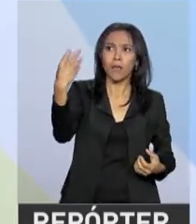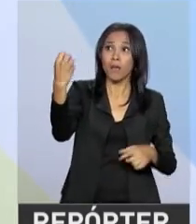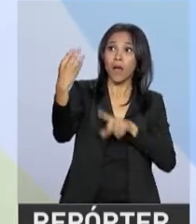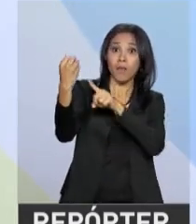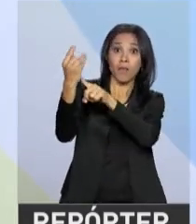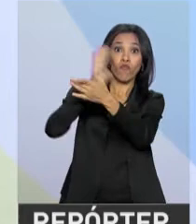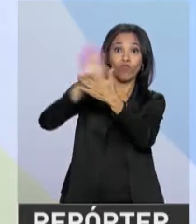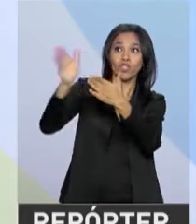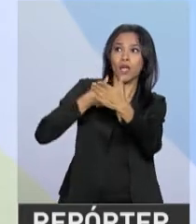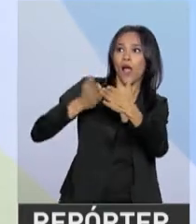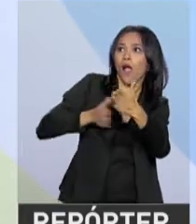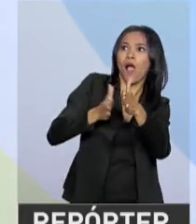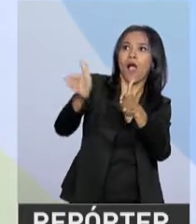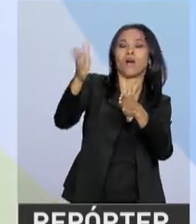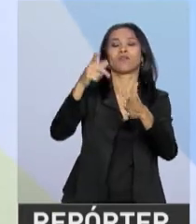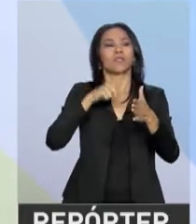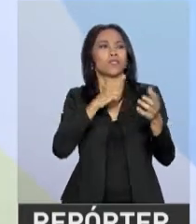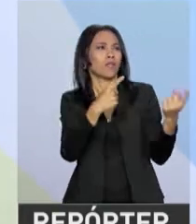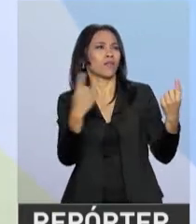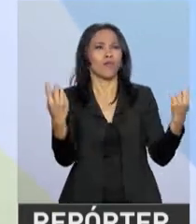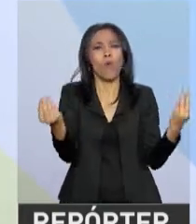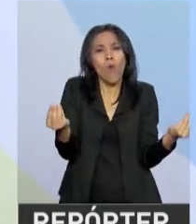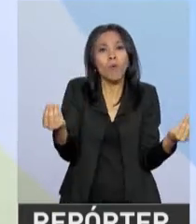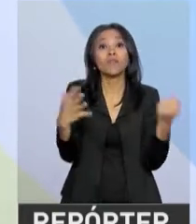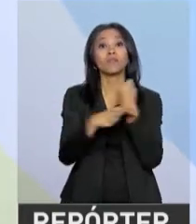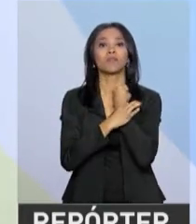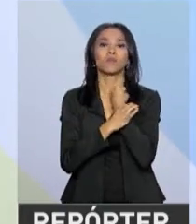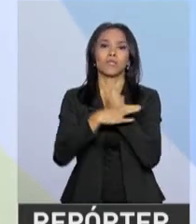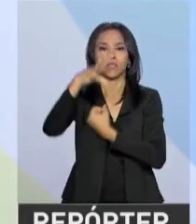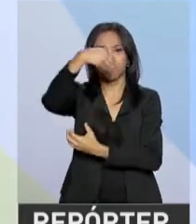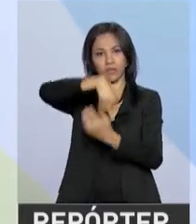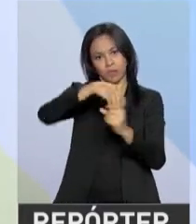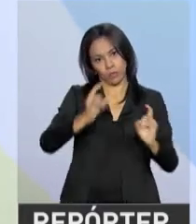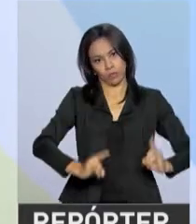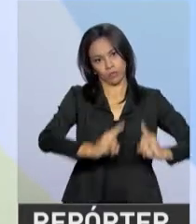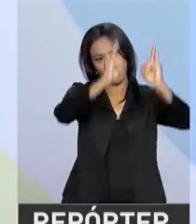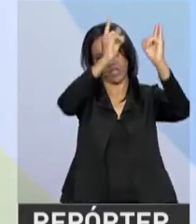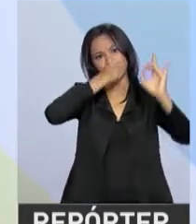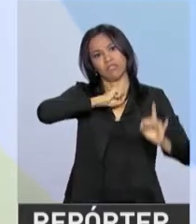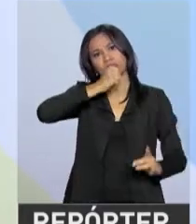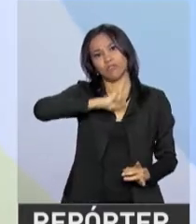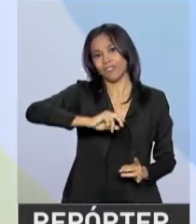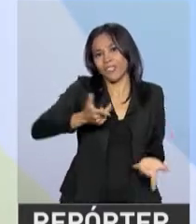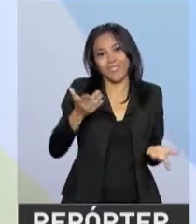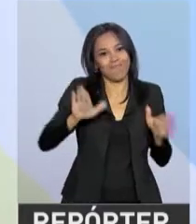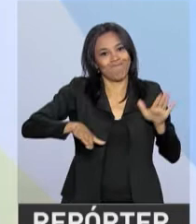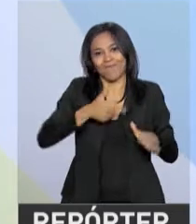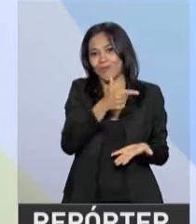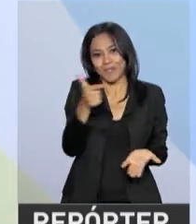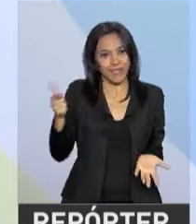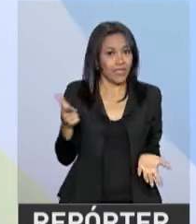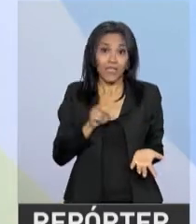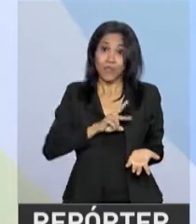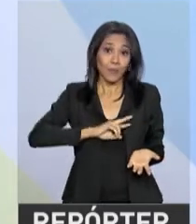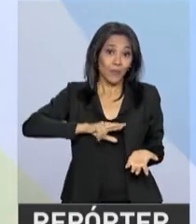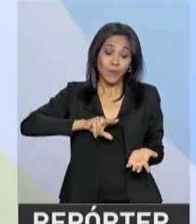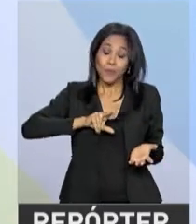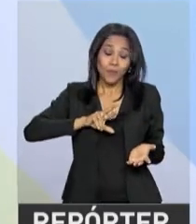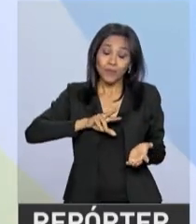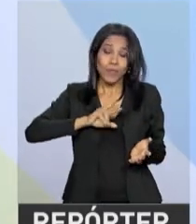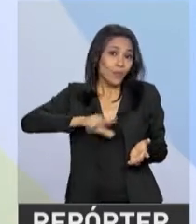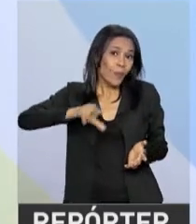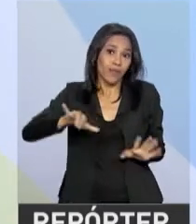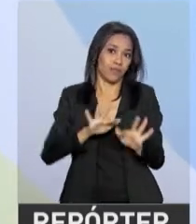atualizados porque os prédios antigos têm um este novo desafio e não são simples as reconstruções ou as reformas